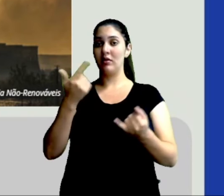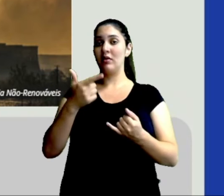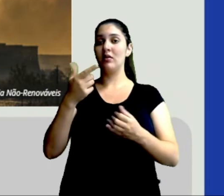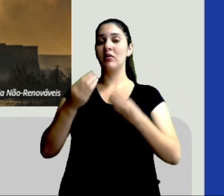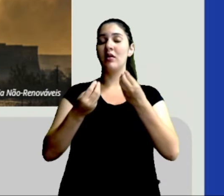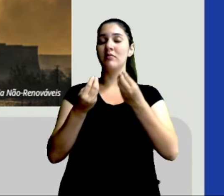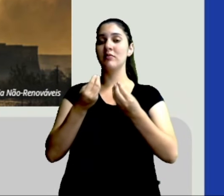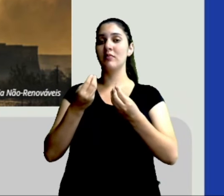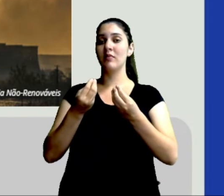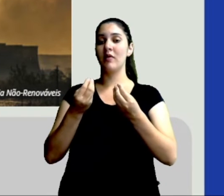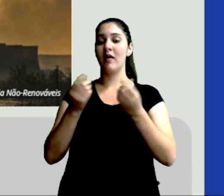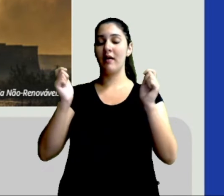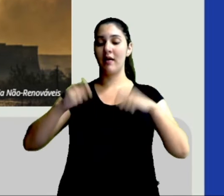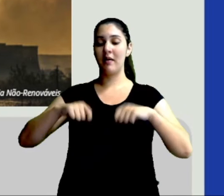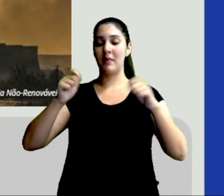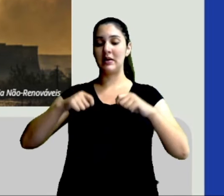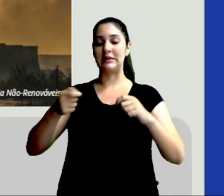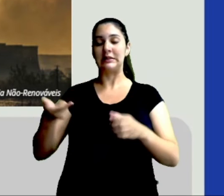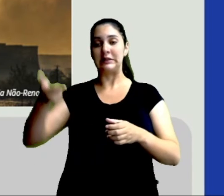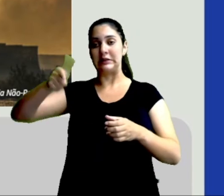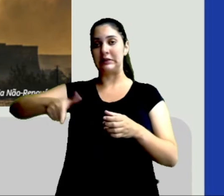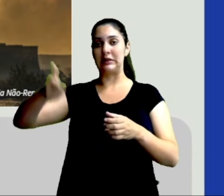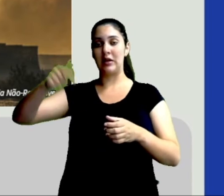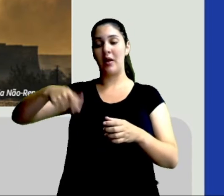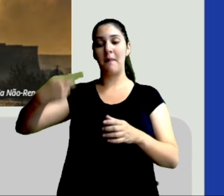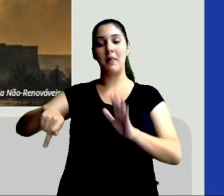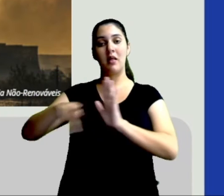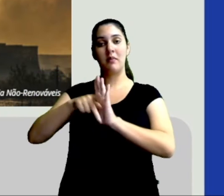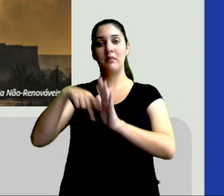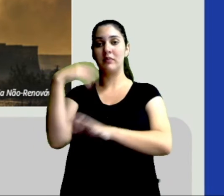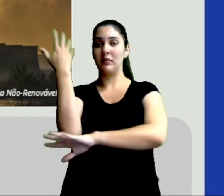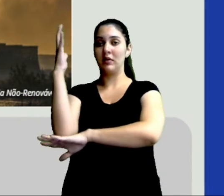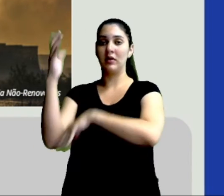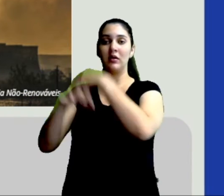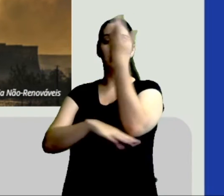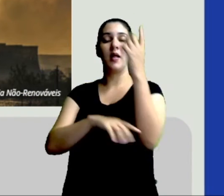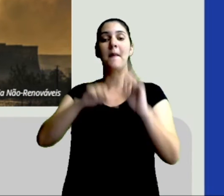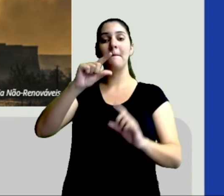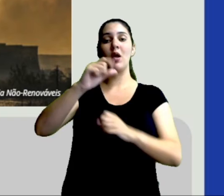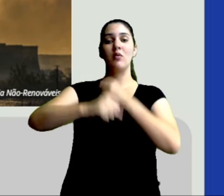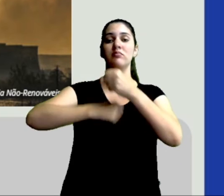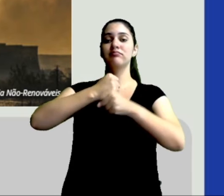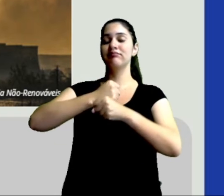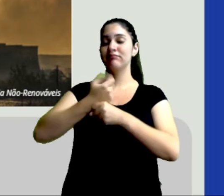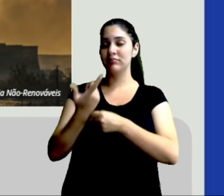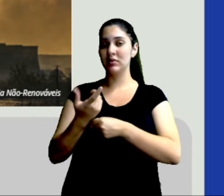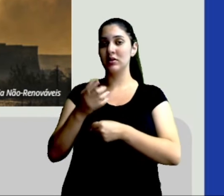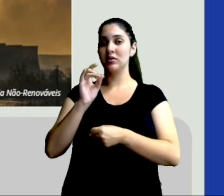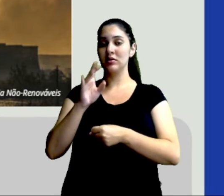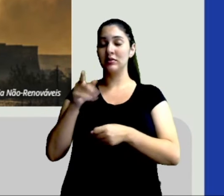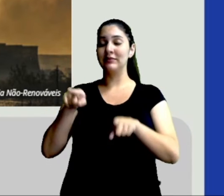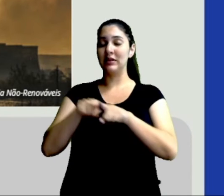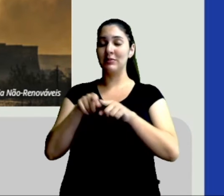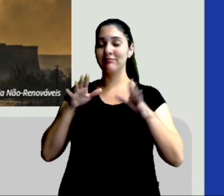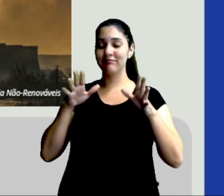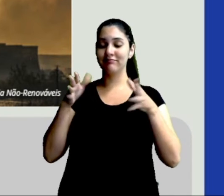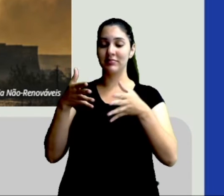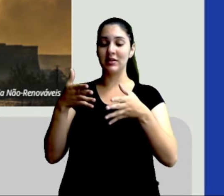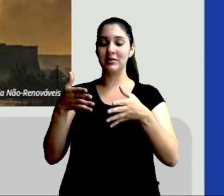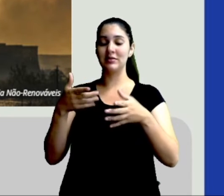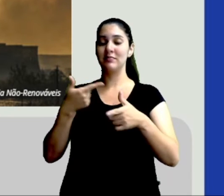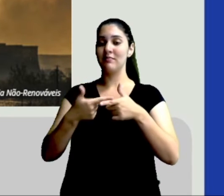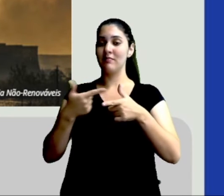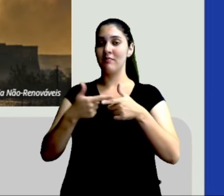a capacidade de reposição pela natureza em poucos anos, bem como sua intensa